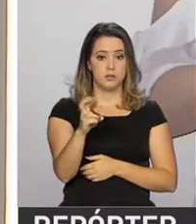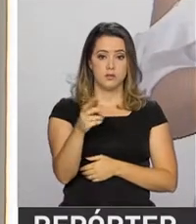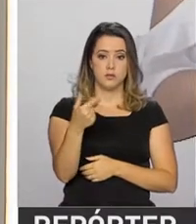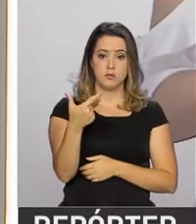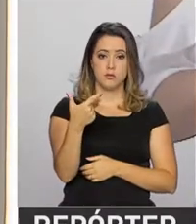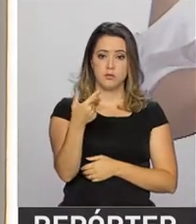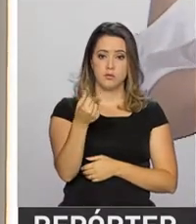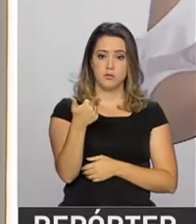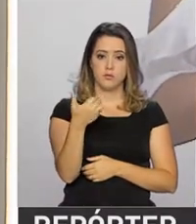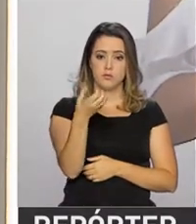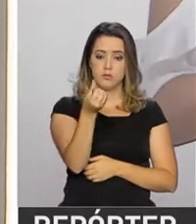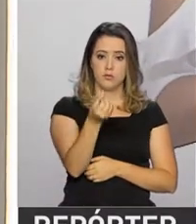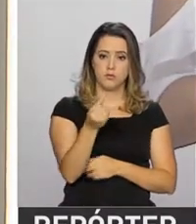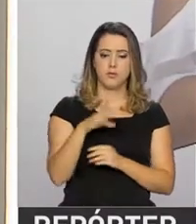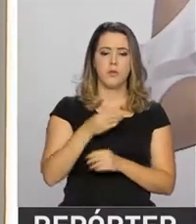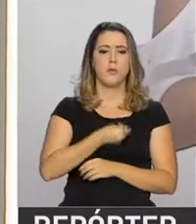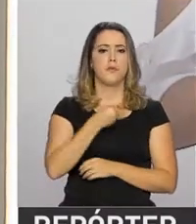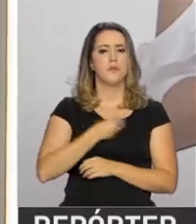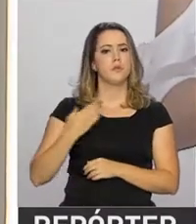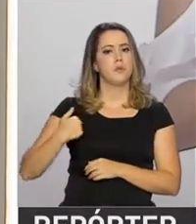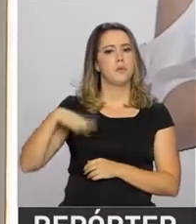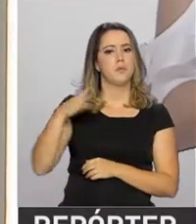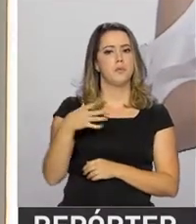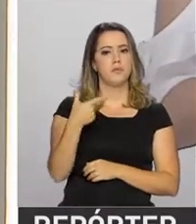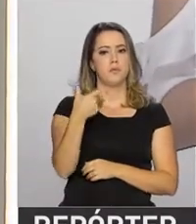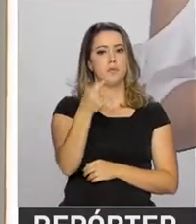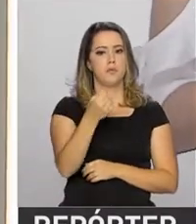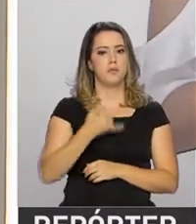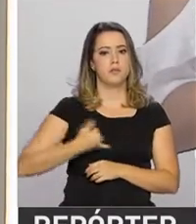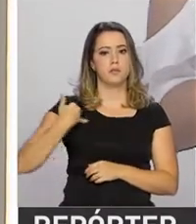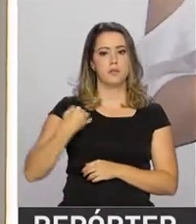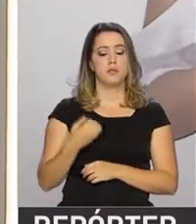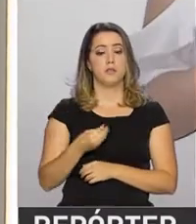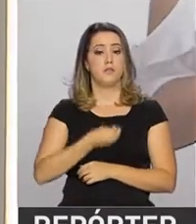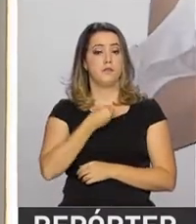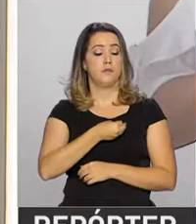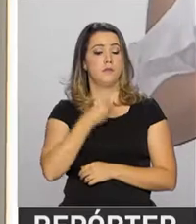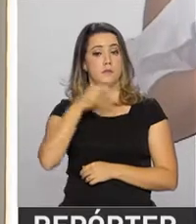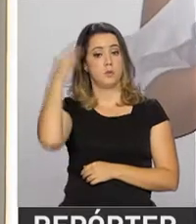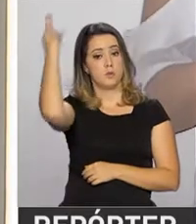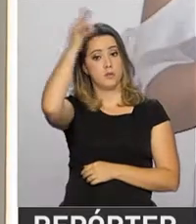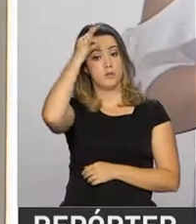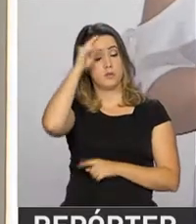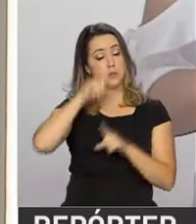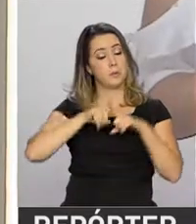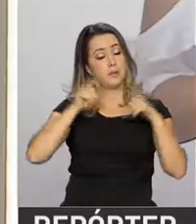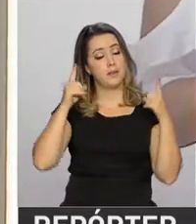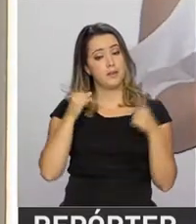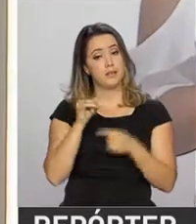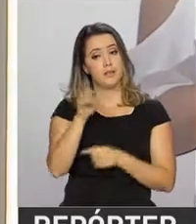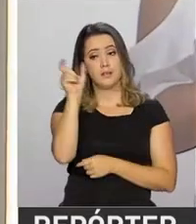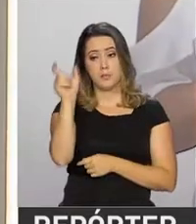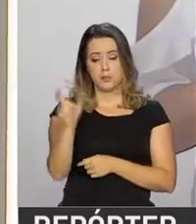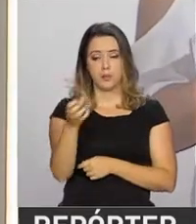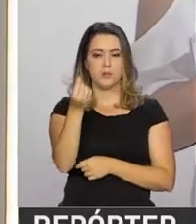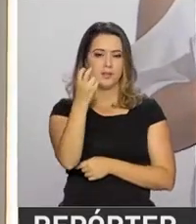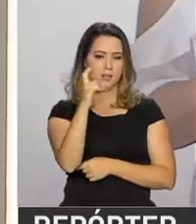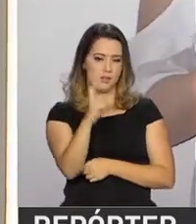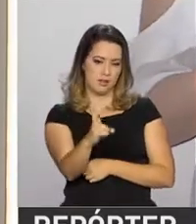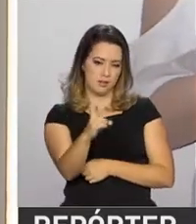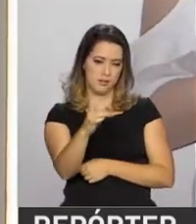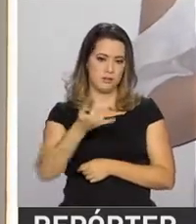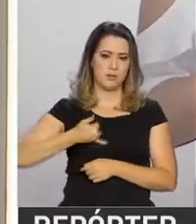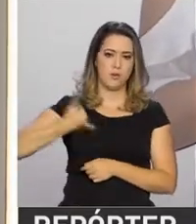2016 teria chance de viver mais 20 anos se morasse no espírito santo por outro lado se essa mesma pessoa que